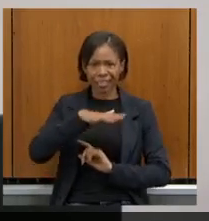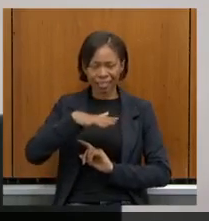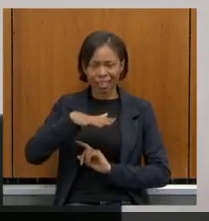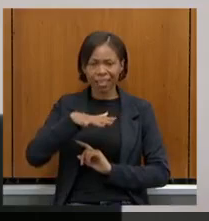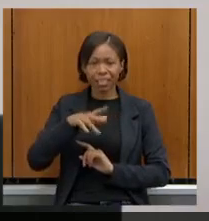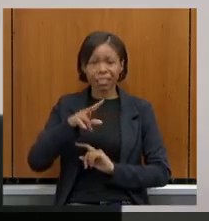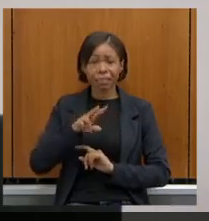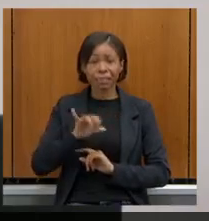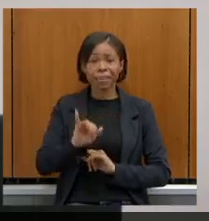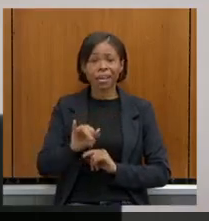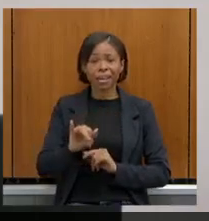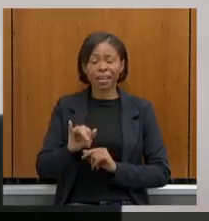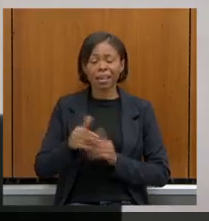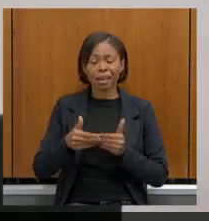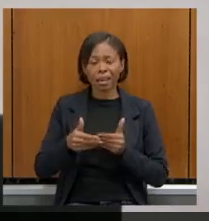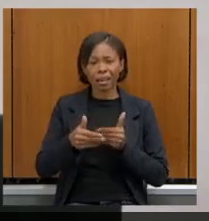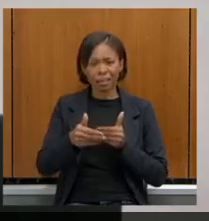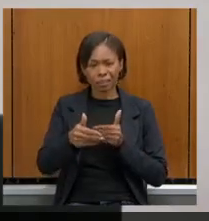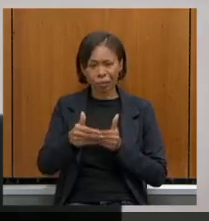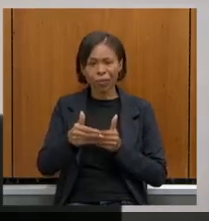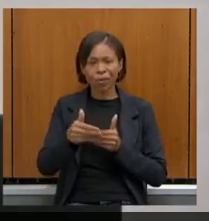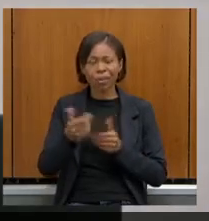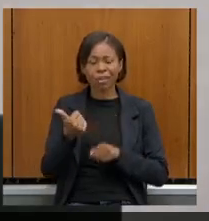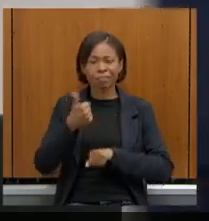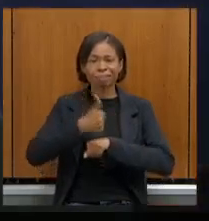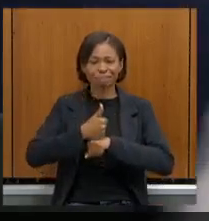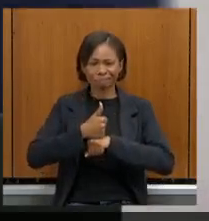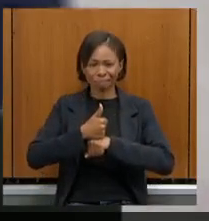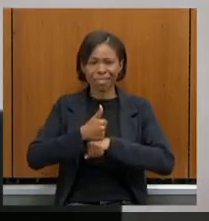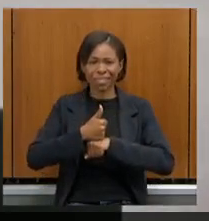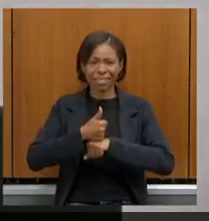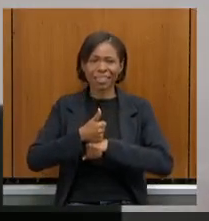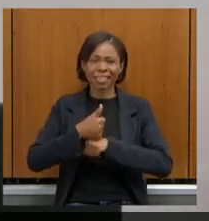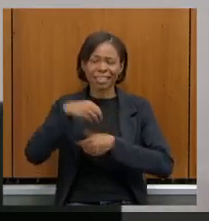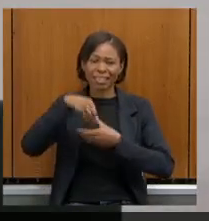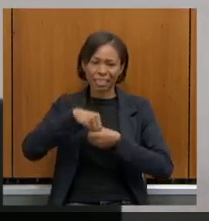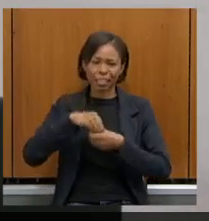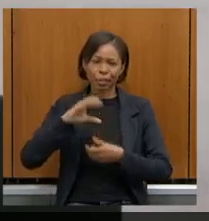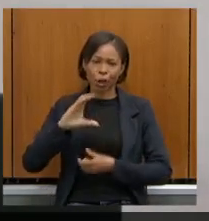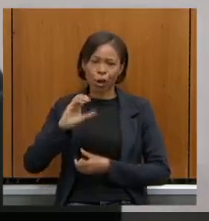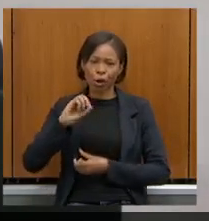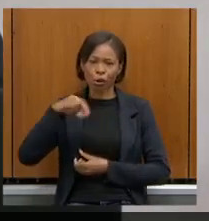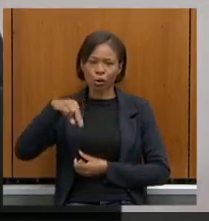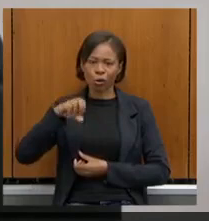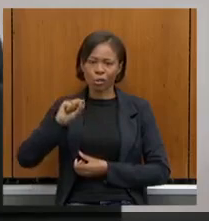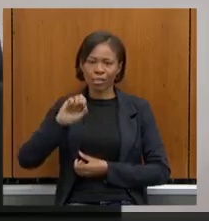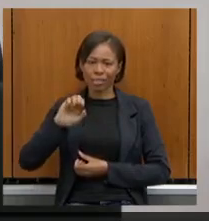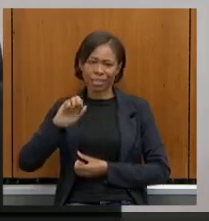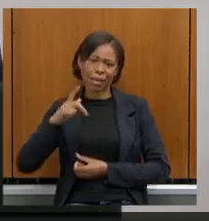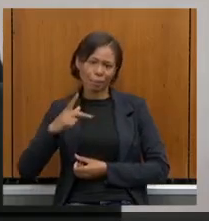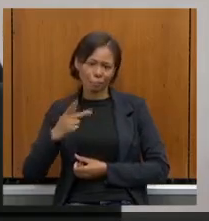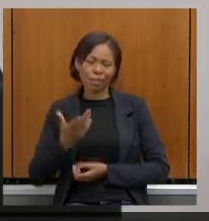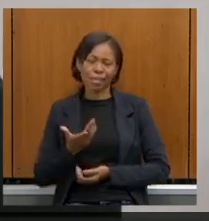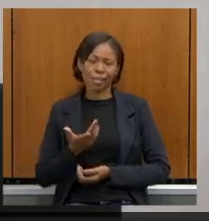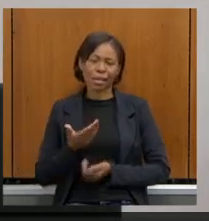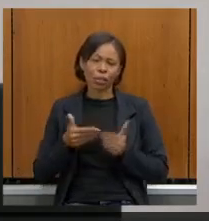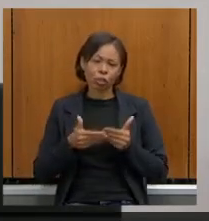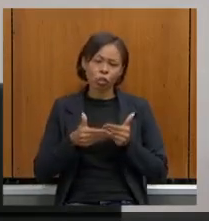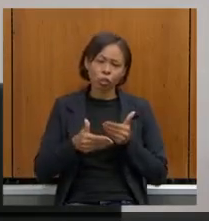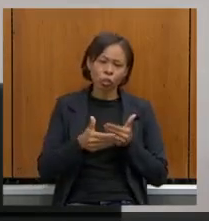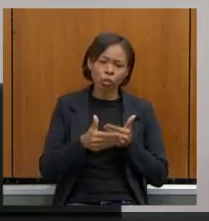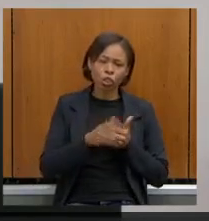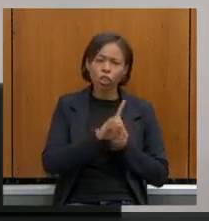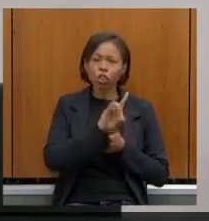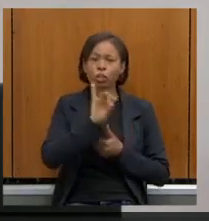compor agora esse novo mandato do CONSEC a partir de dia 20